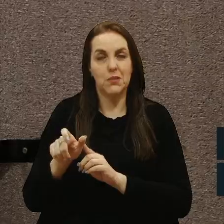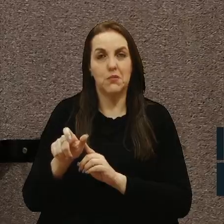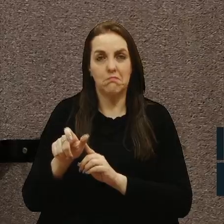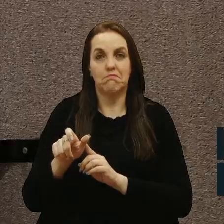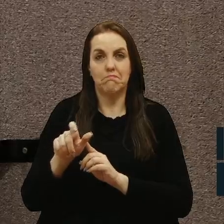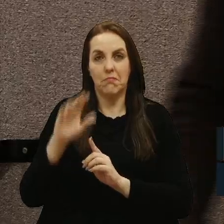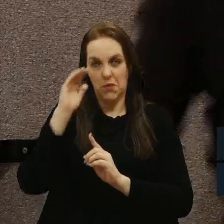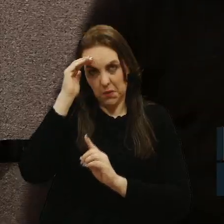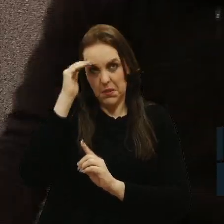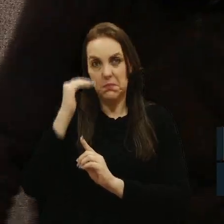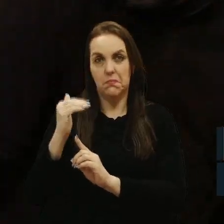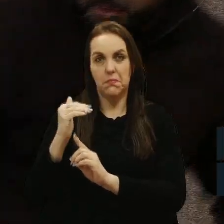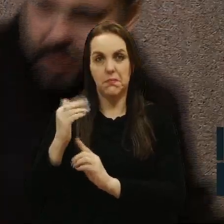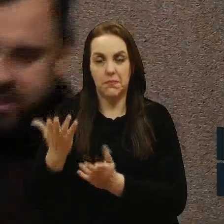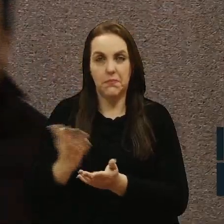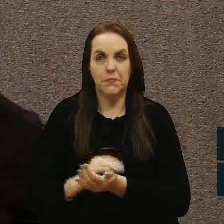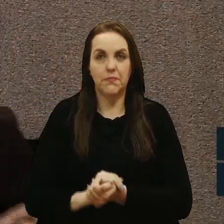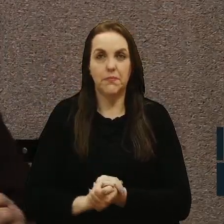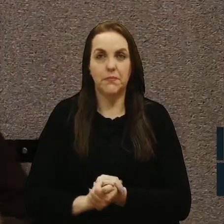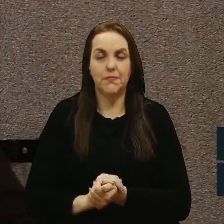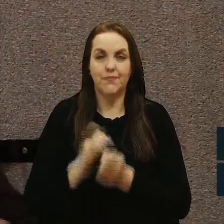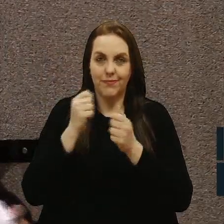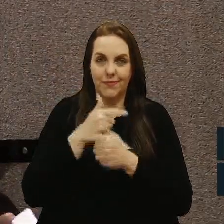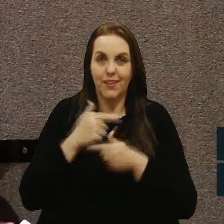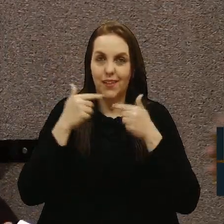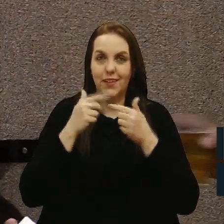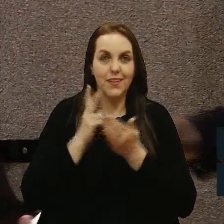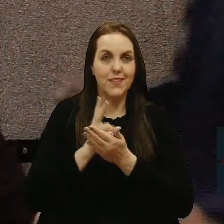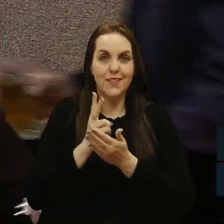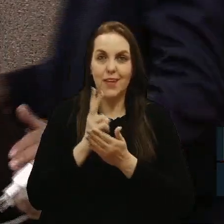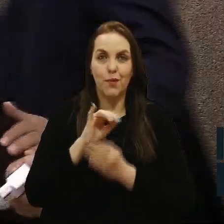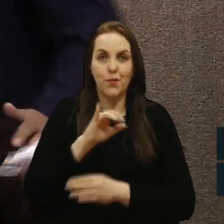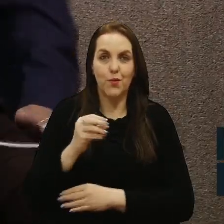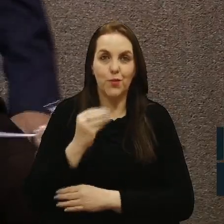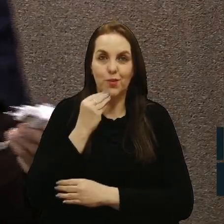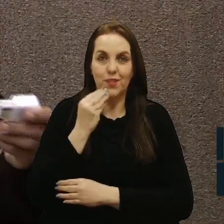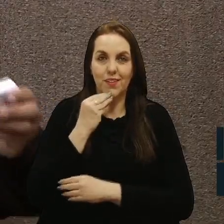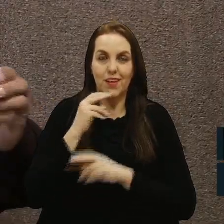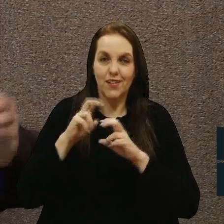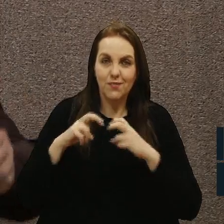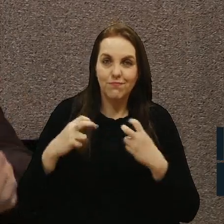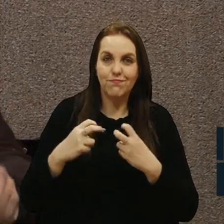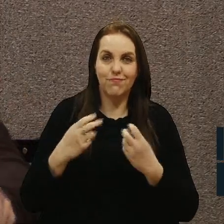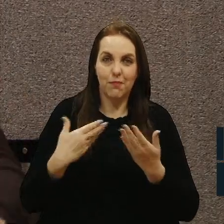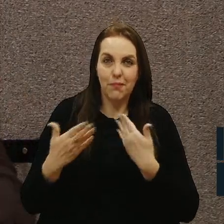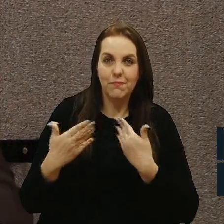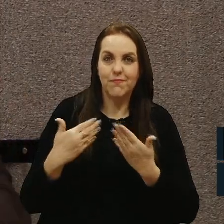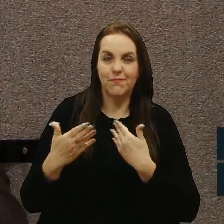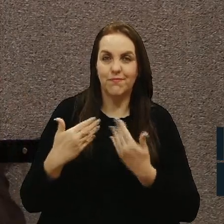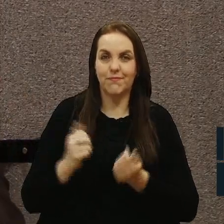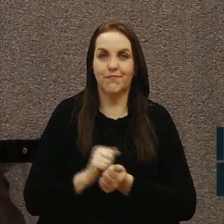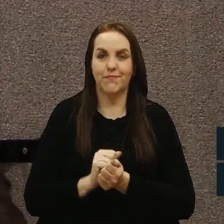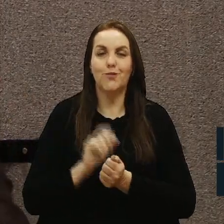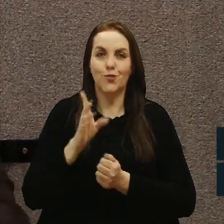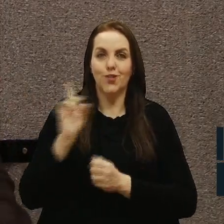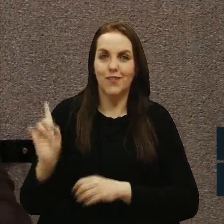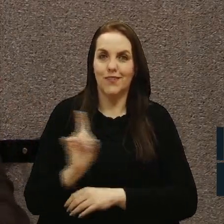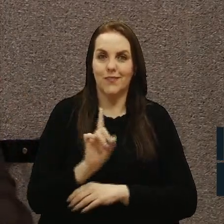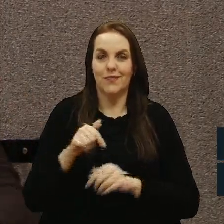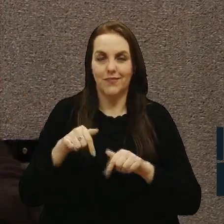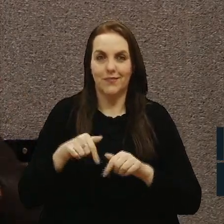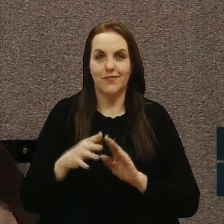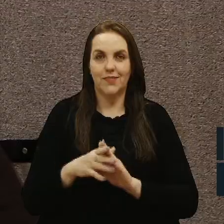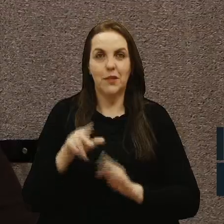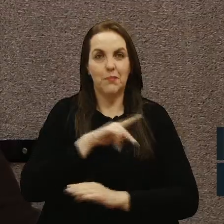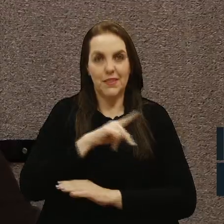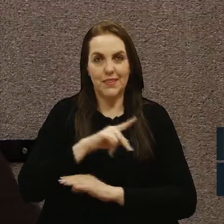meu respeito. Tenho uma alegria sempre que a gente tem a oportunidade de sentar e conversar em alguns momentos. Já esteve aqui quando fui